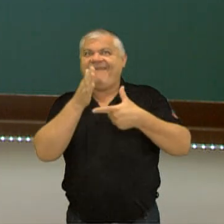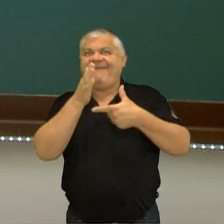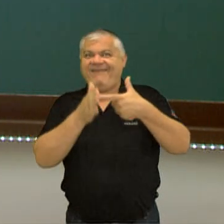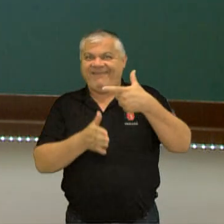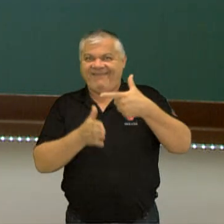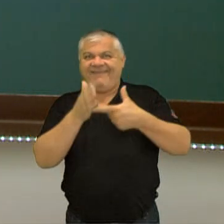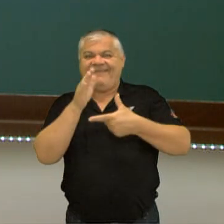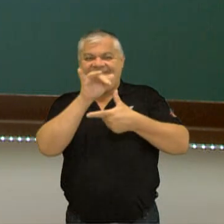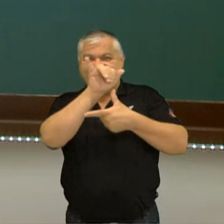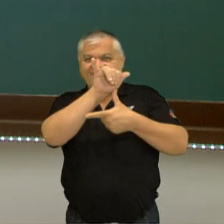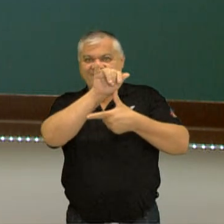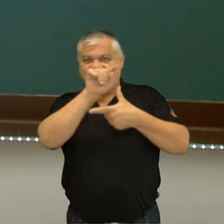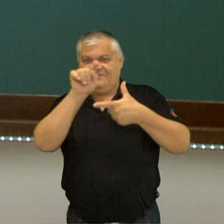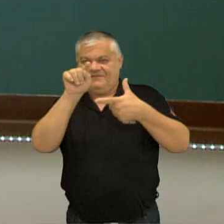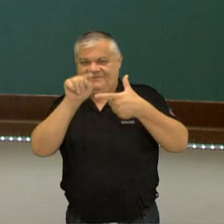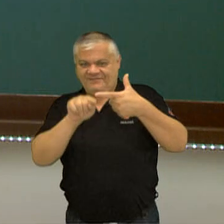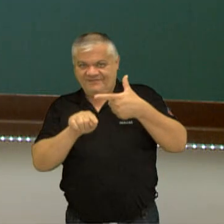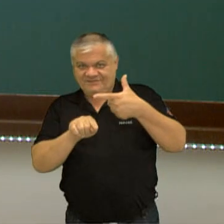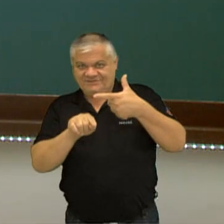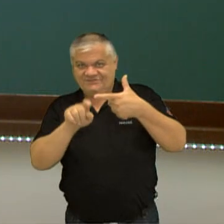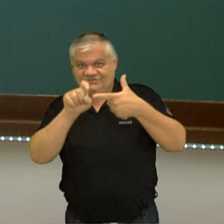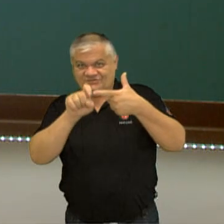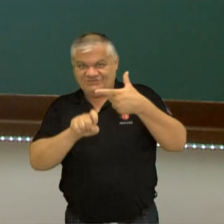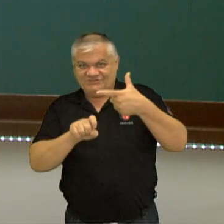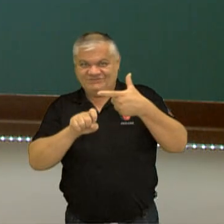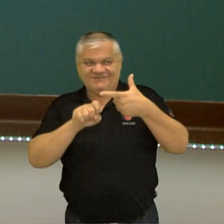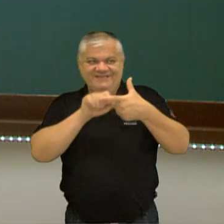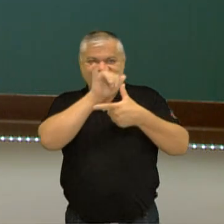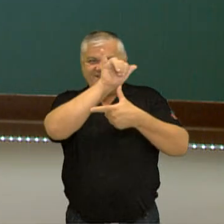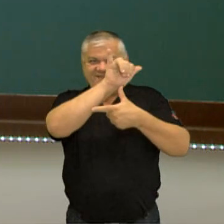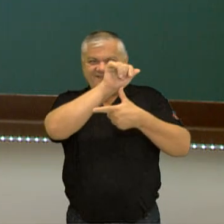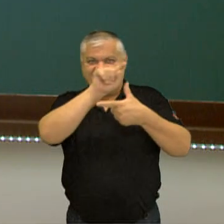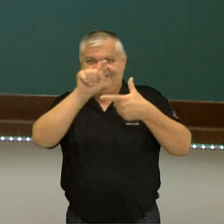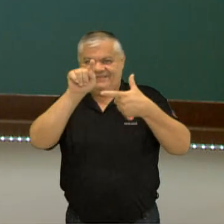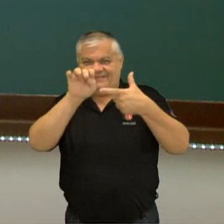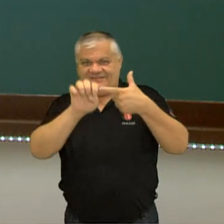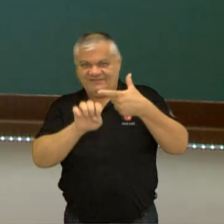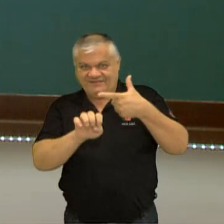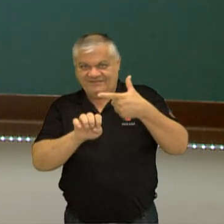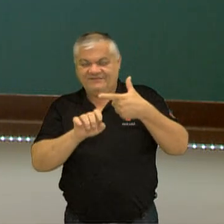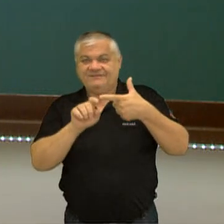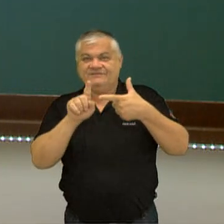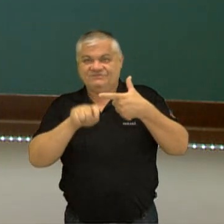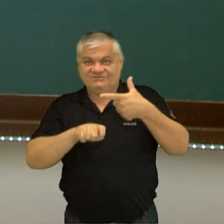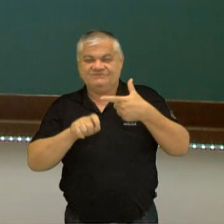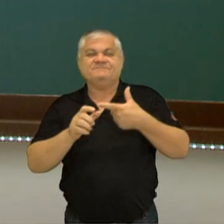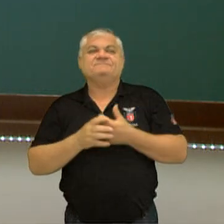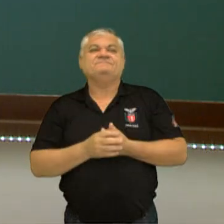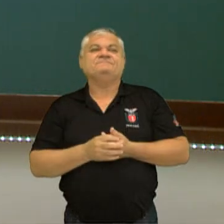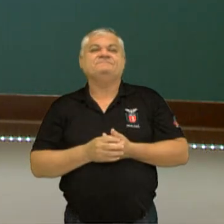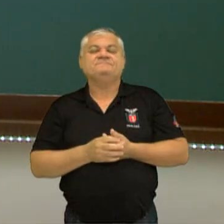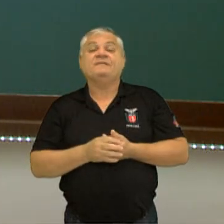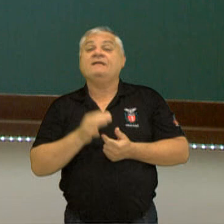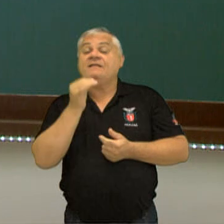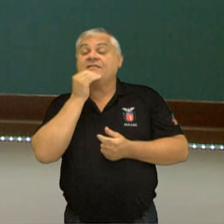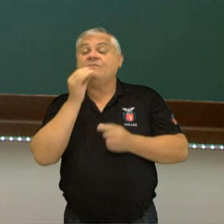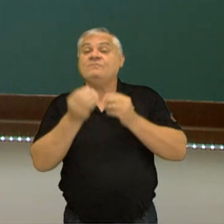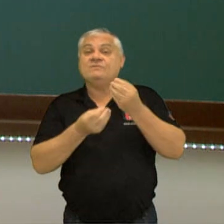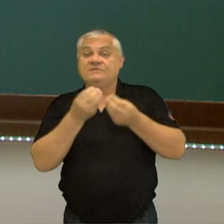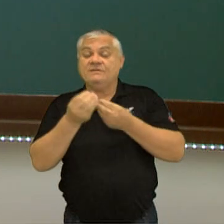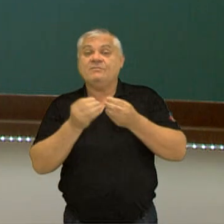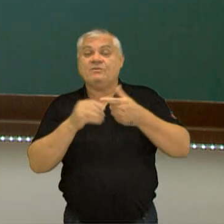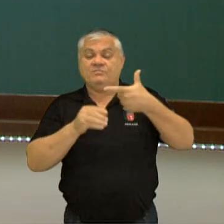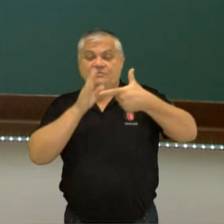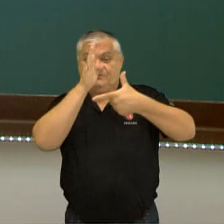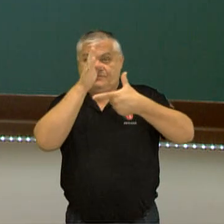X, tangente à circunferência trigonométrica no ponto 1, 0. Então, a projeção dos ângulos sobre essa